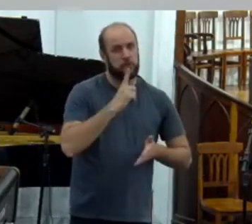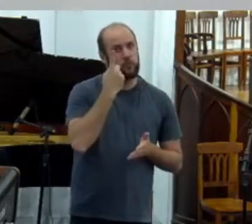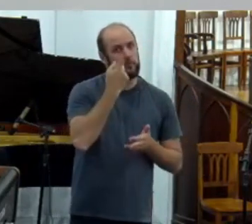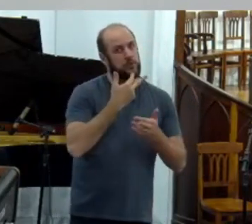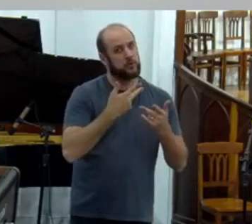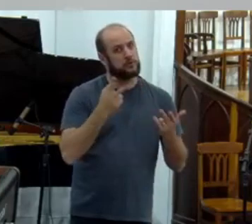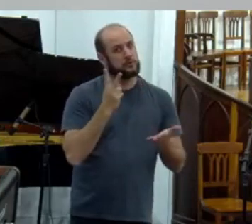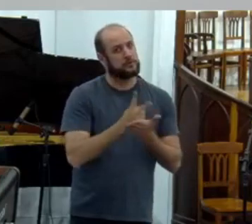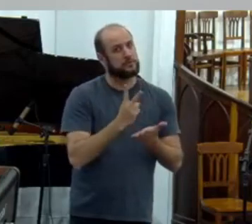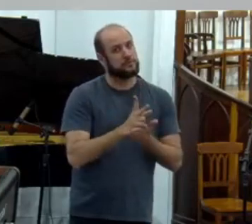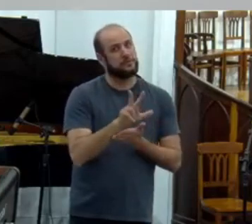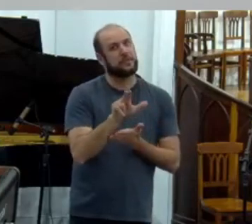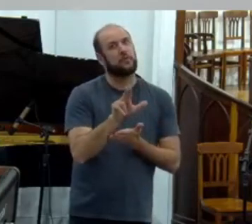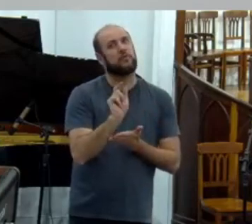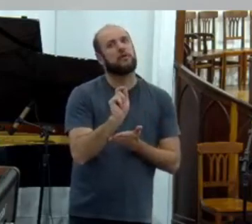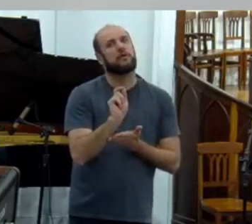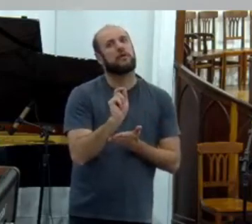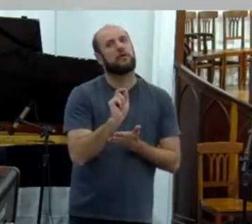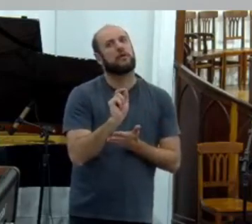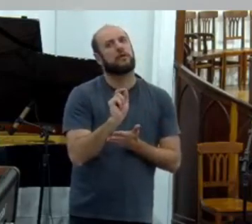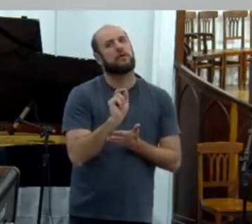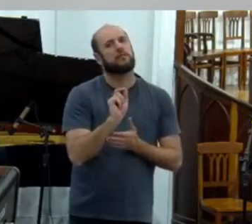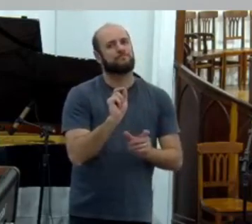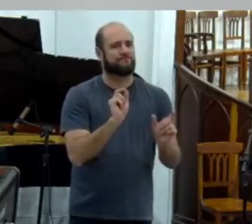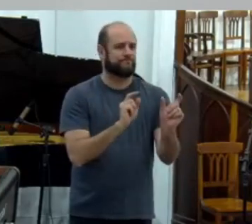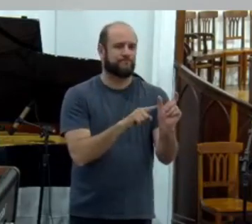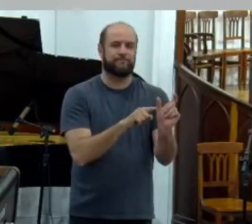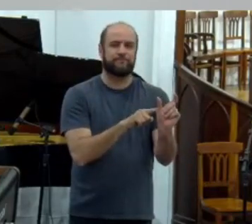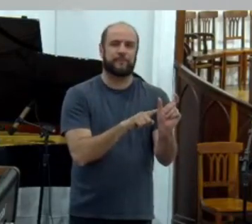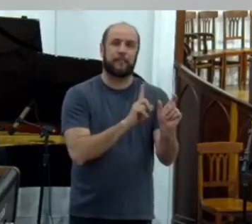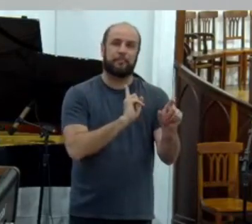coisa que não muda. O quê? O tempo.